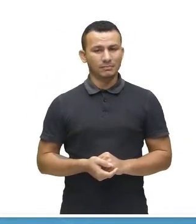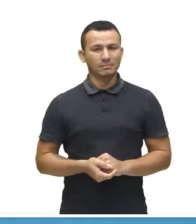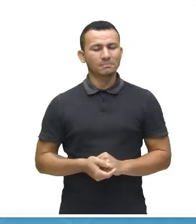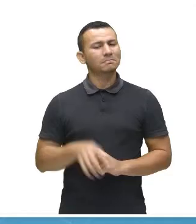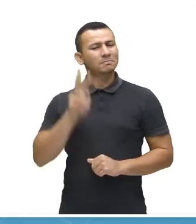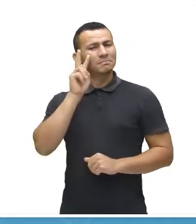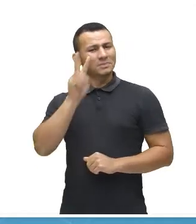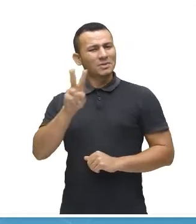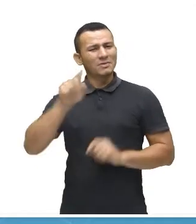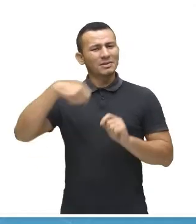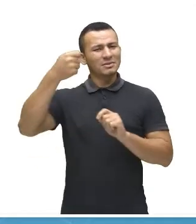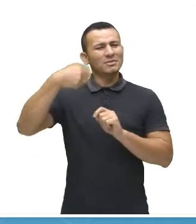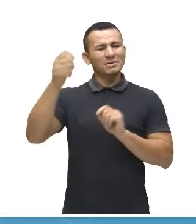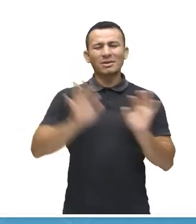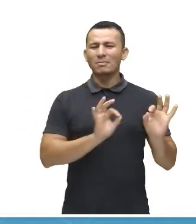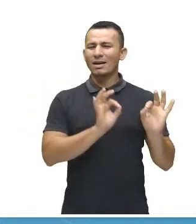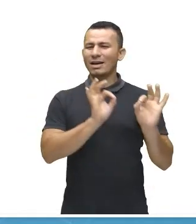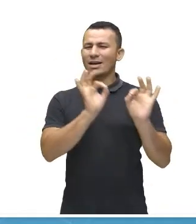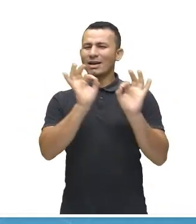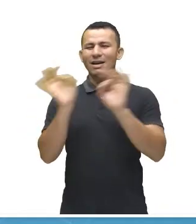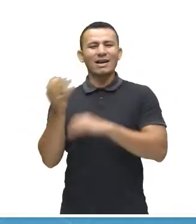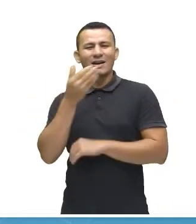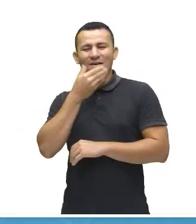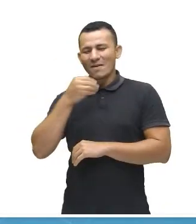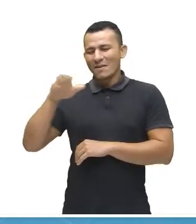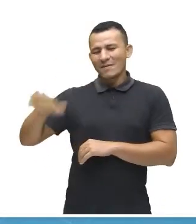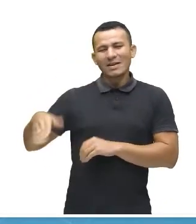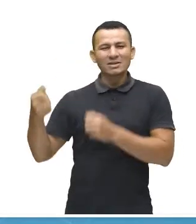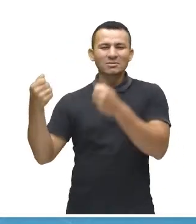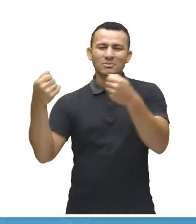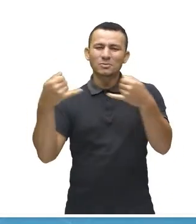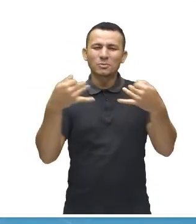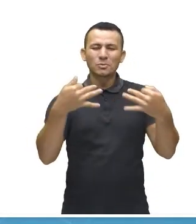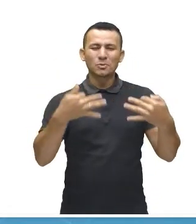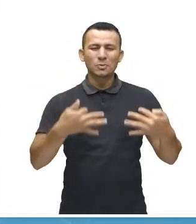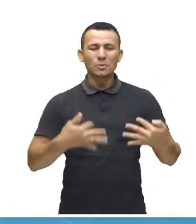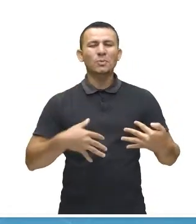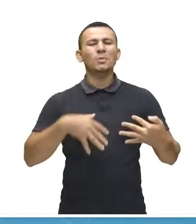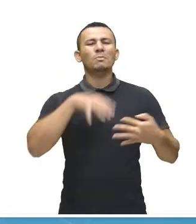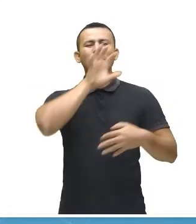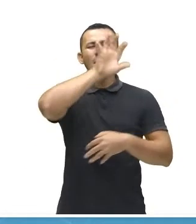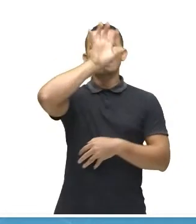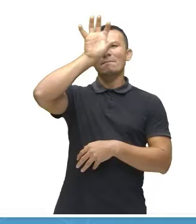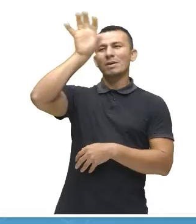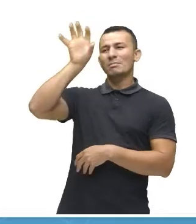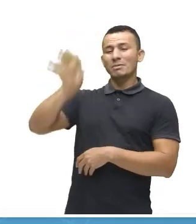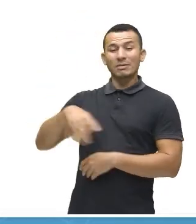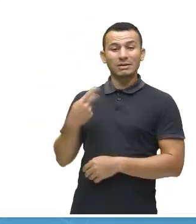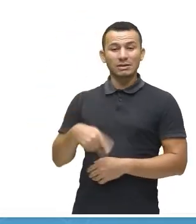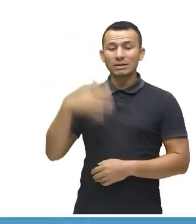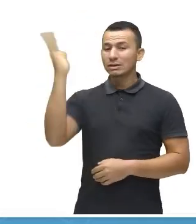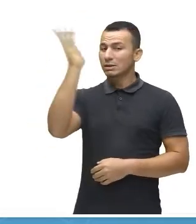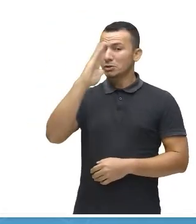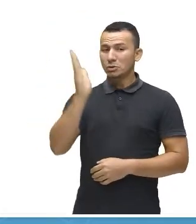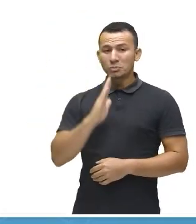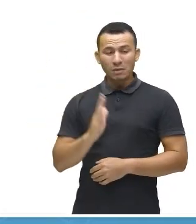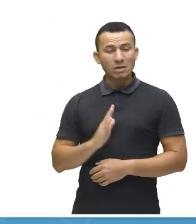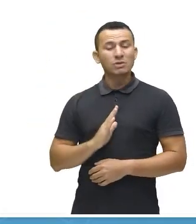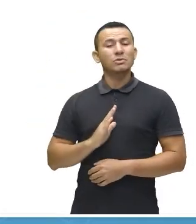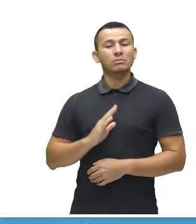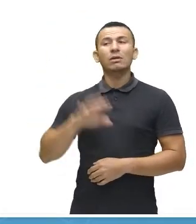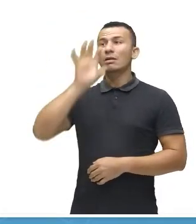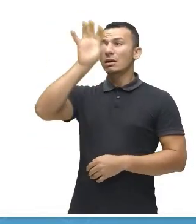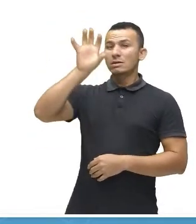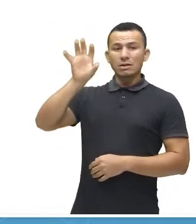Olha só que legal, né? O vídeo do Curumim, ele falando ali sobre cada região brasileira, né? Essas regiões